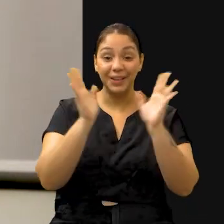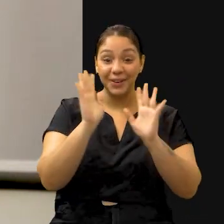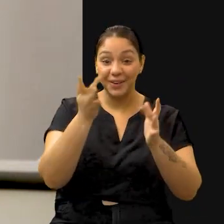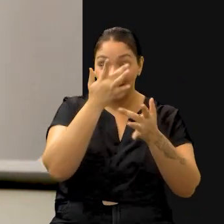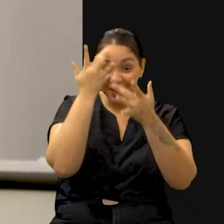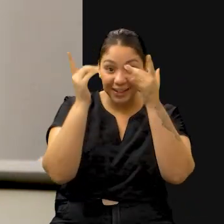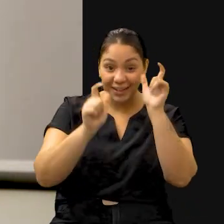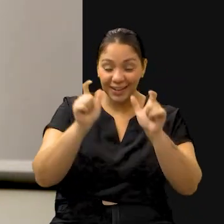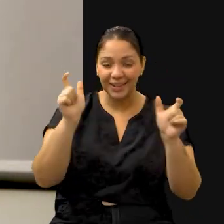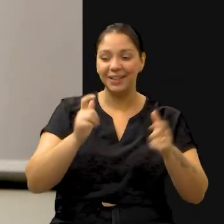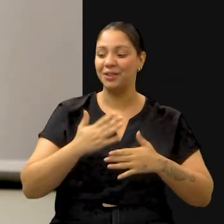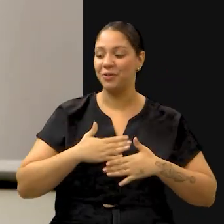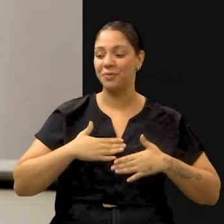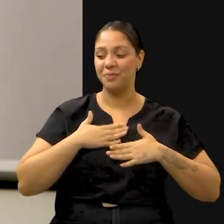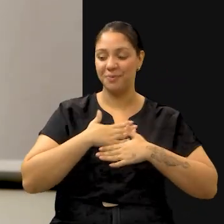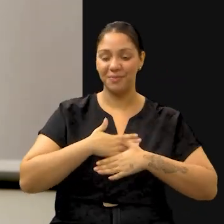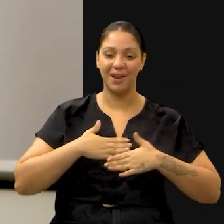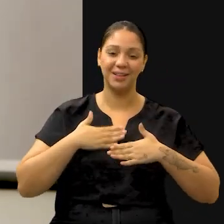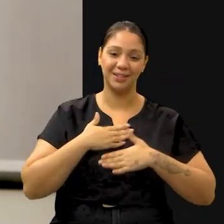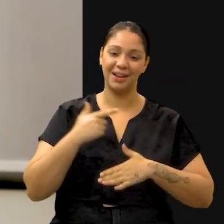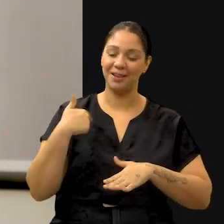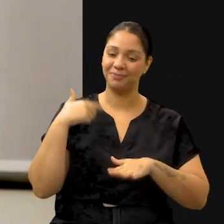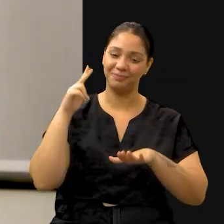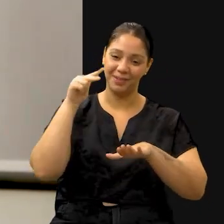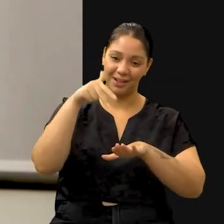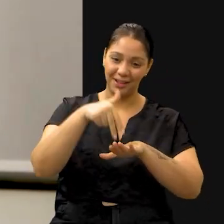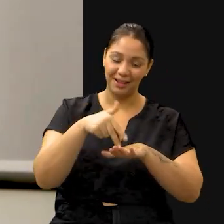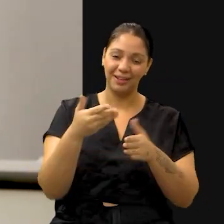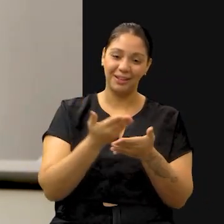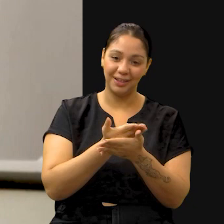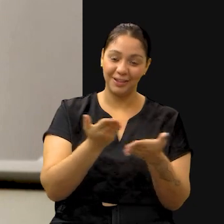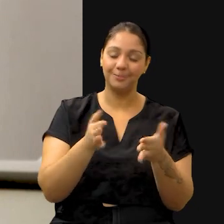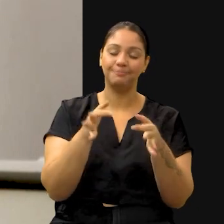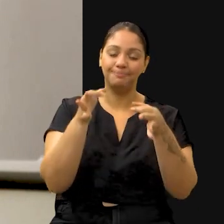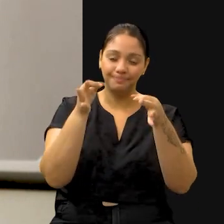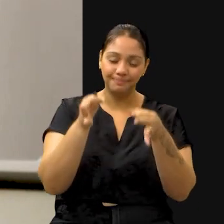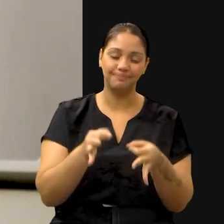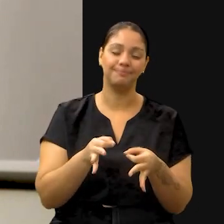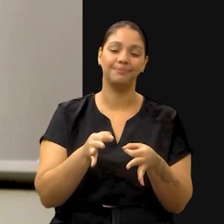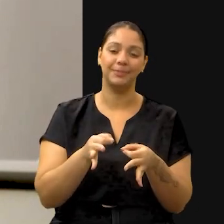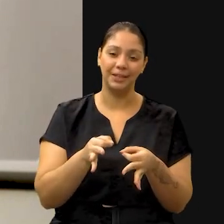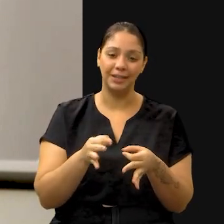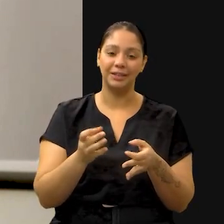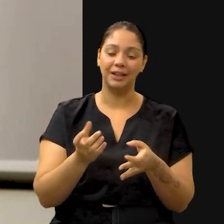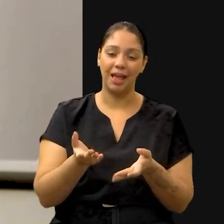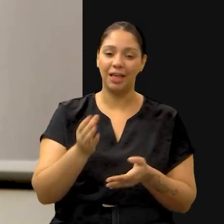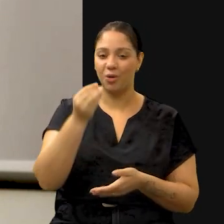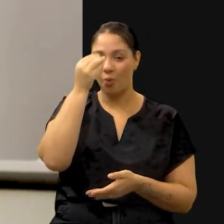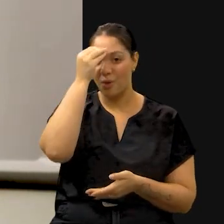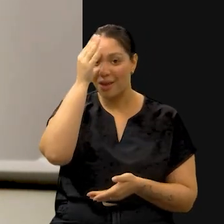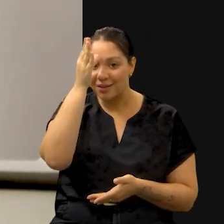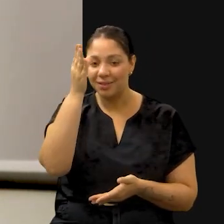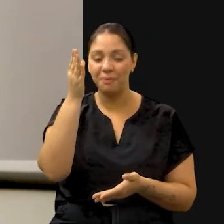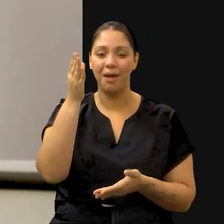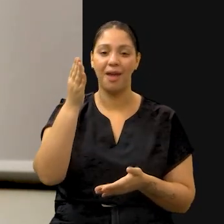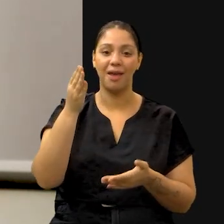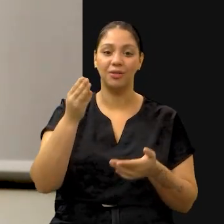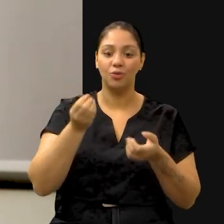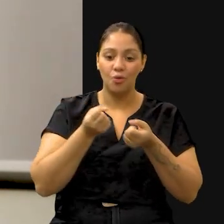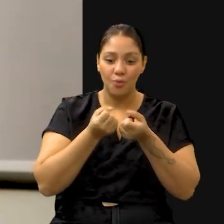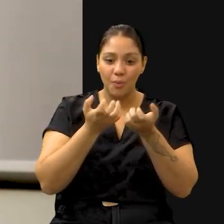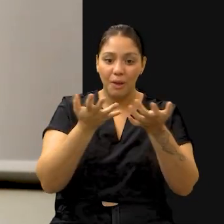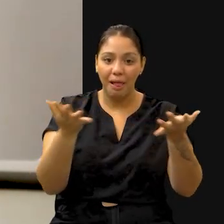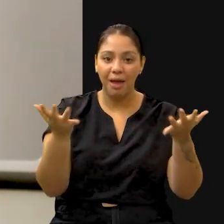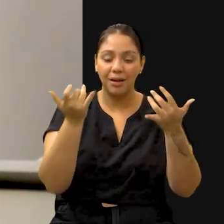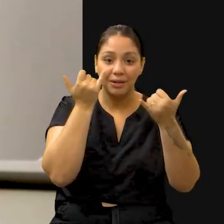Olá, tudo bem? É um prazer estar aqui com vocês. Com certeza, dividir, né, em